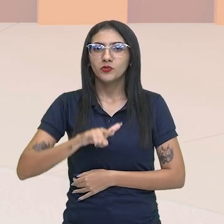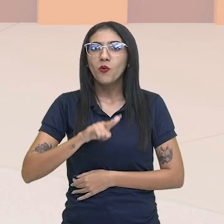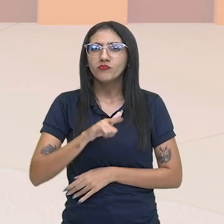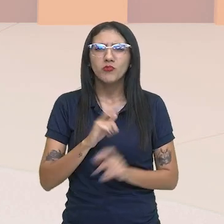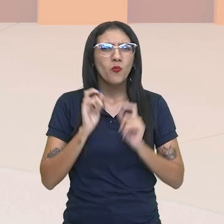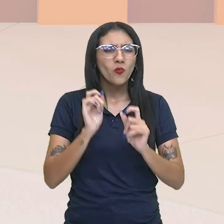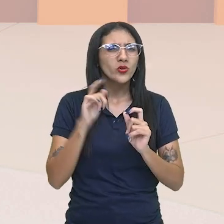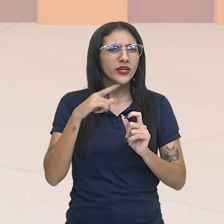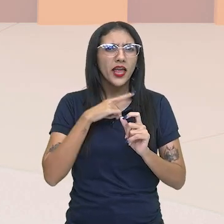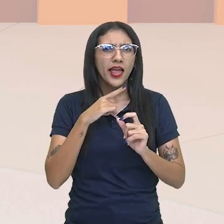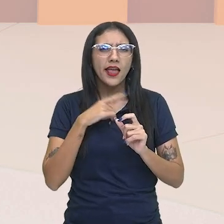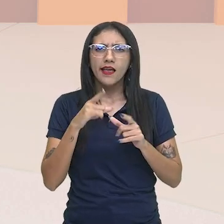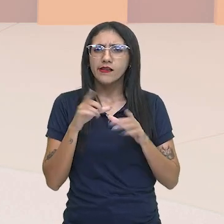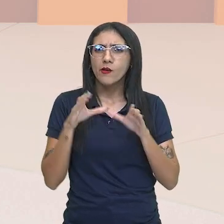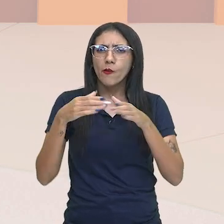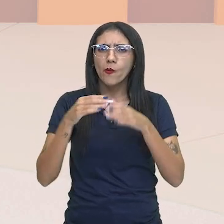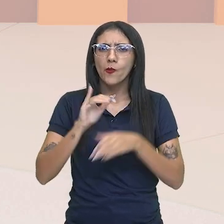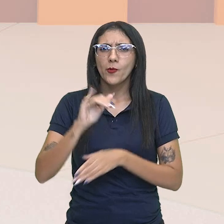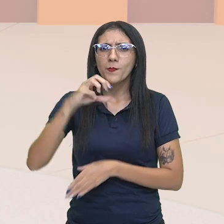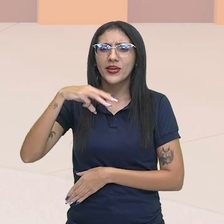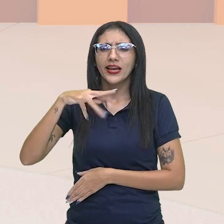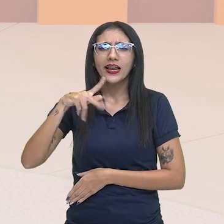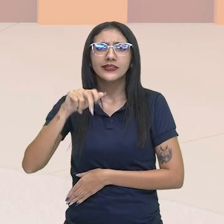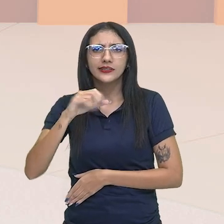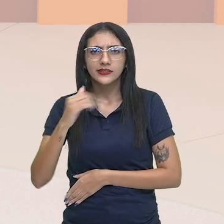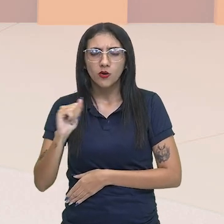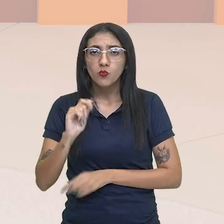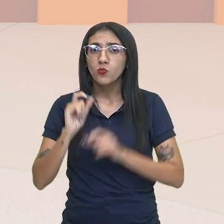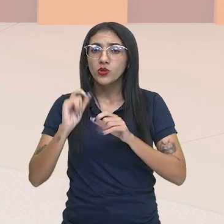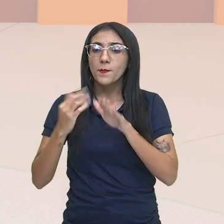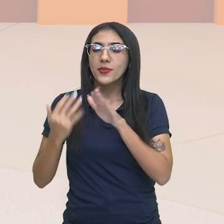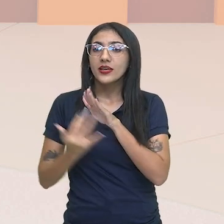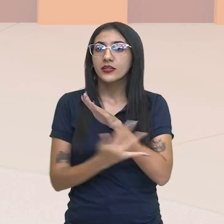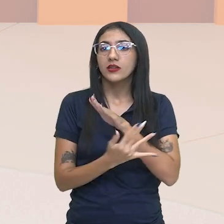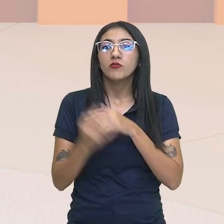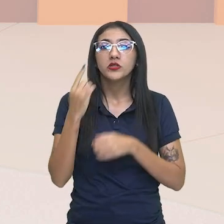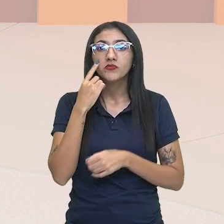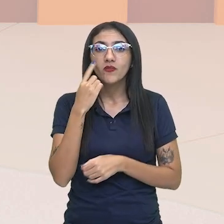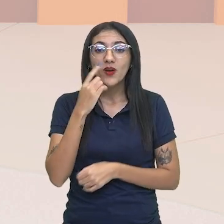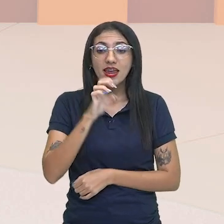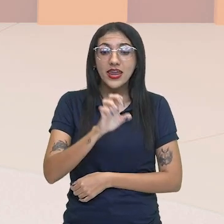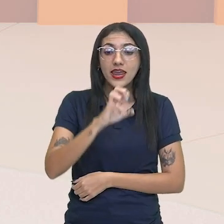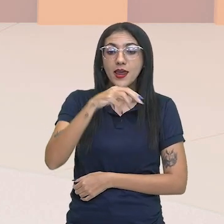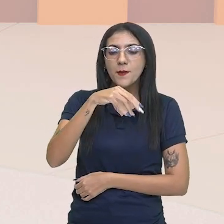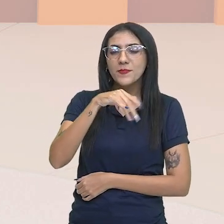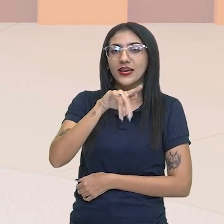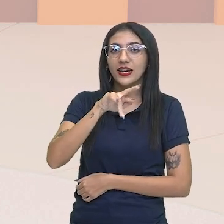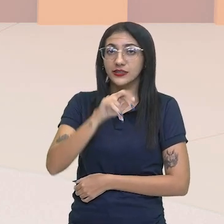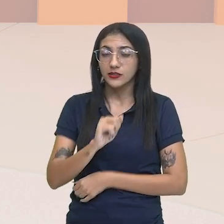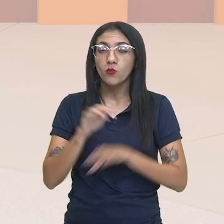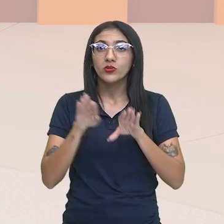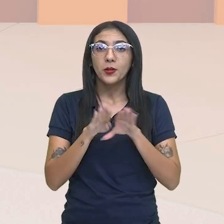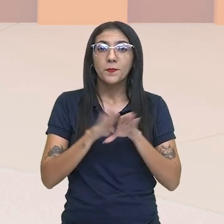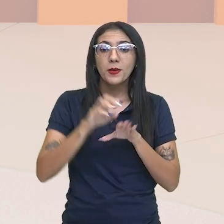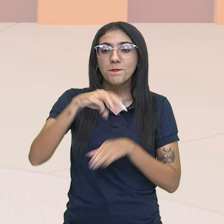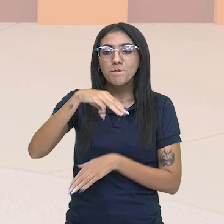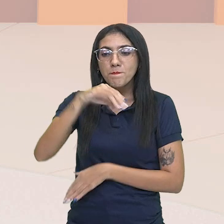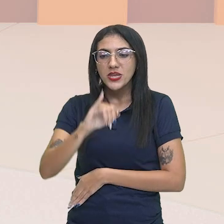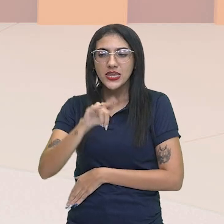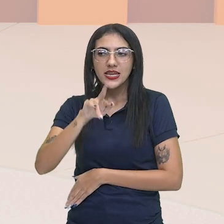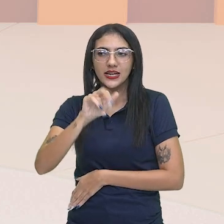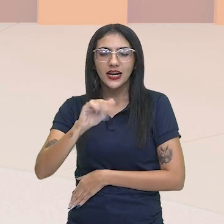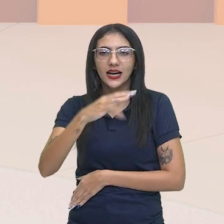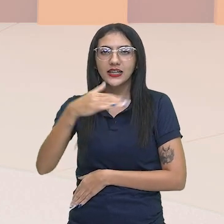esse movimento de migração, Vamos ver a diferença entre emigração e imigração e